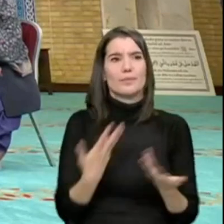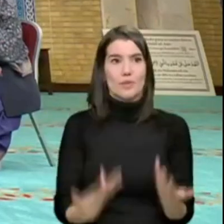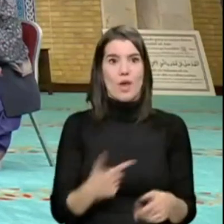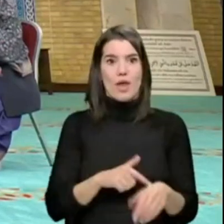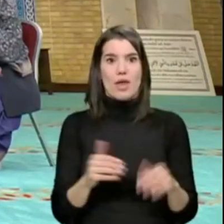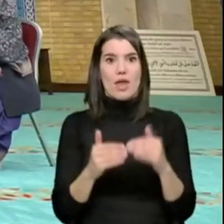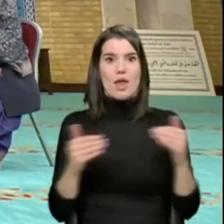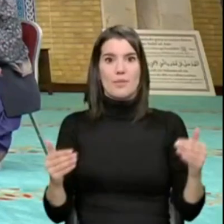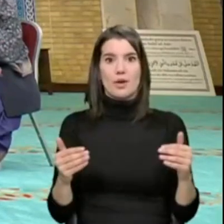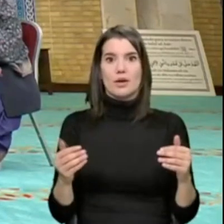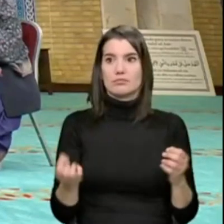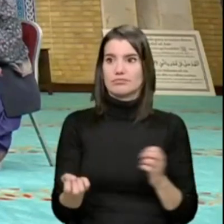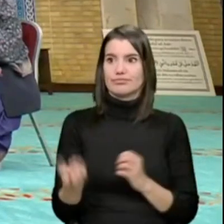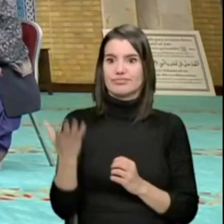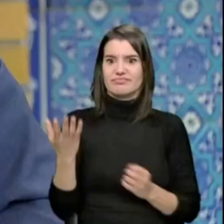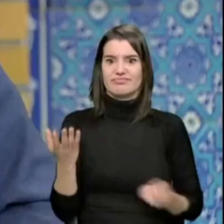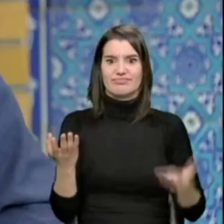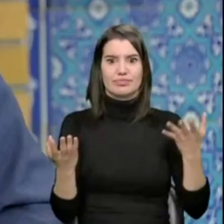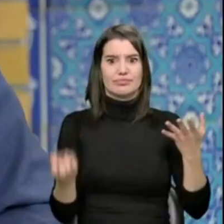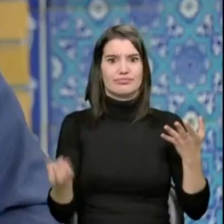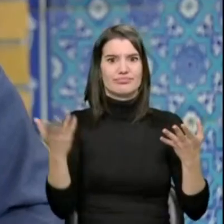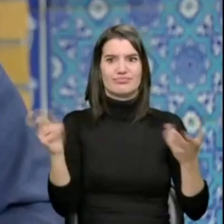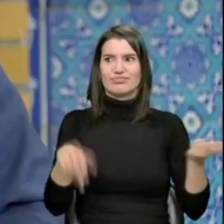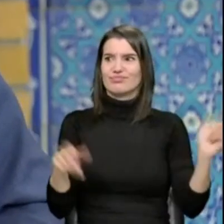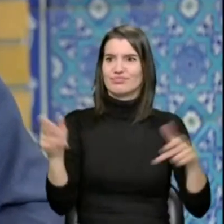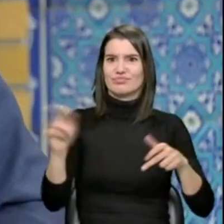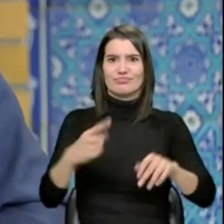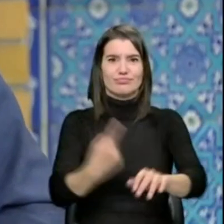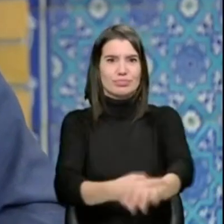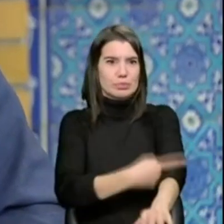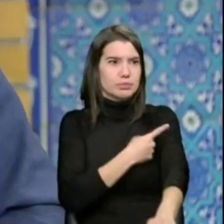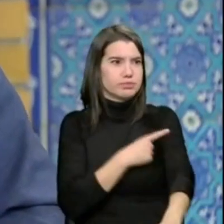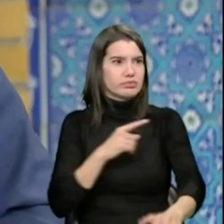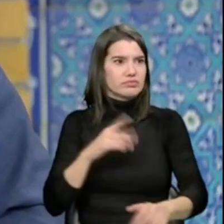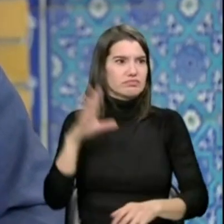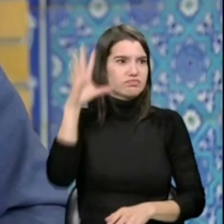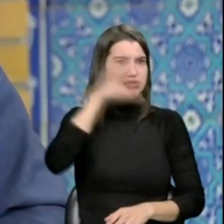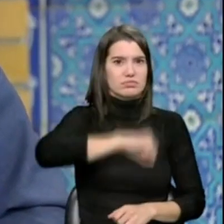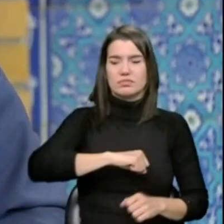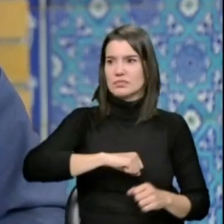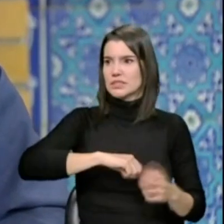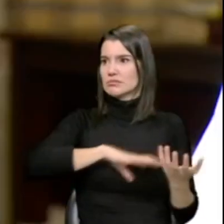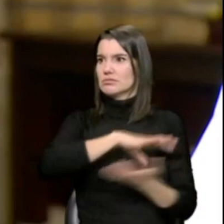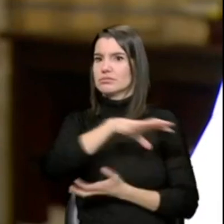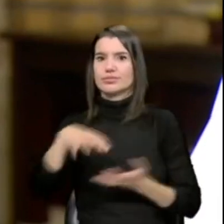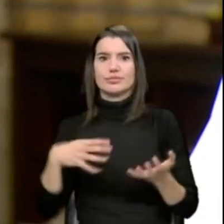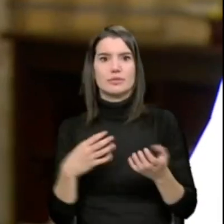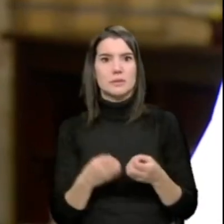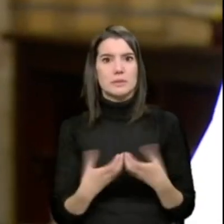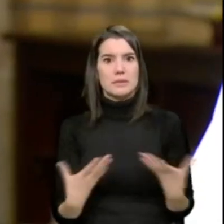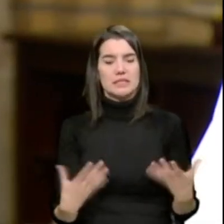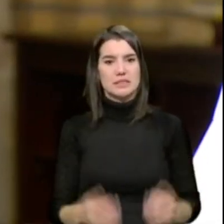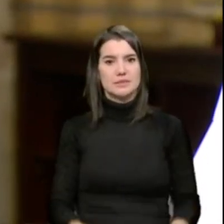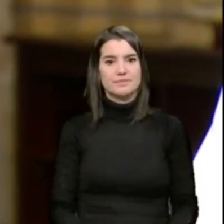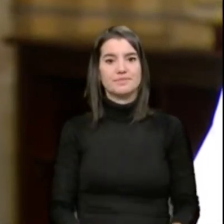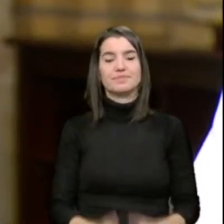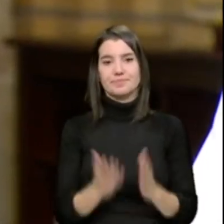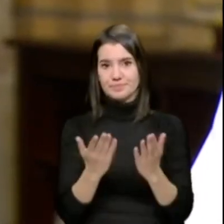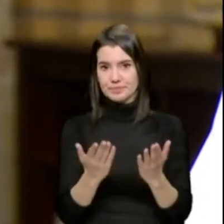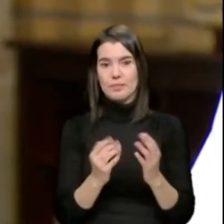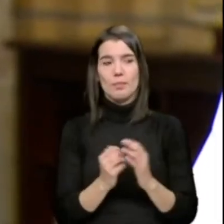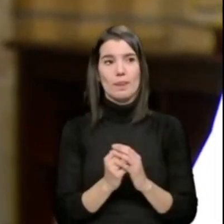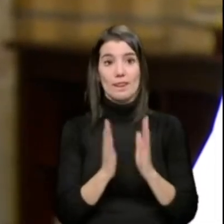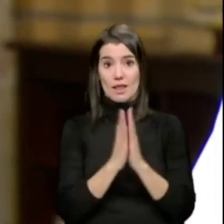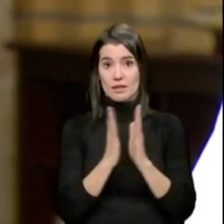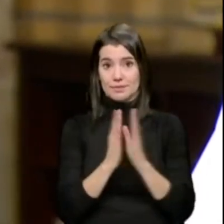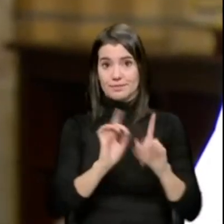emergem, renascem extremismos, radicalismos. Bem, o diálogo interreligioso, ponto